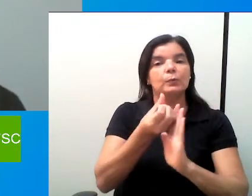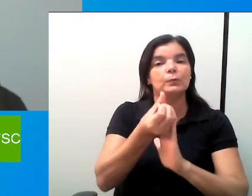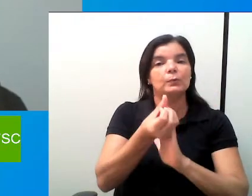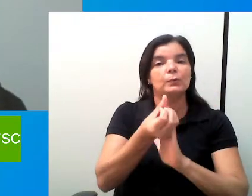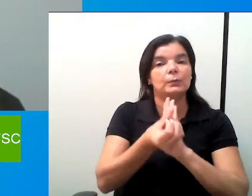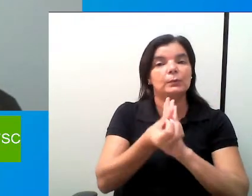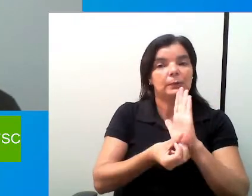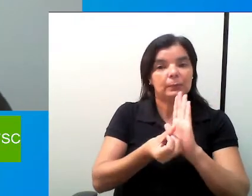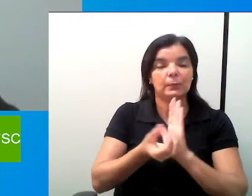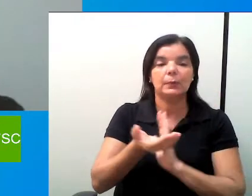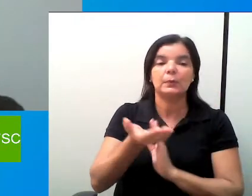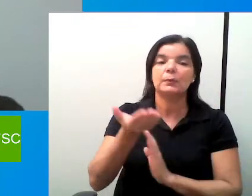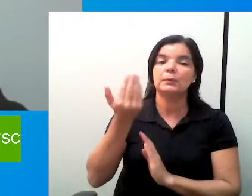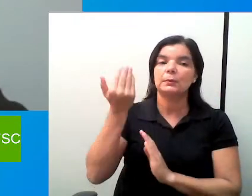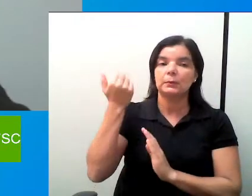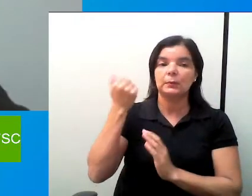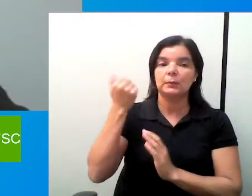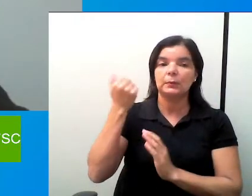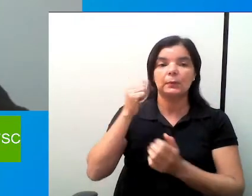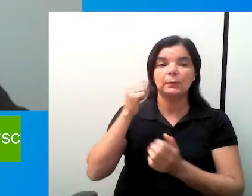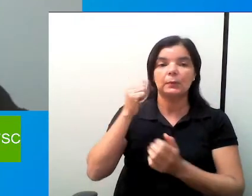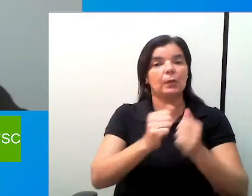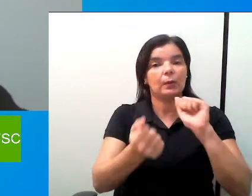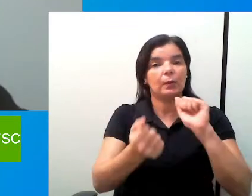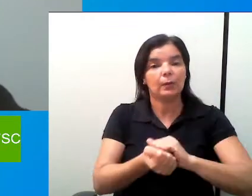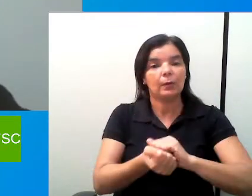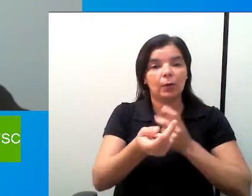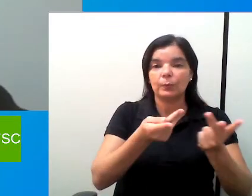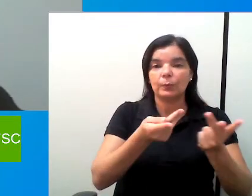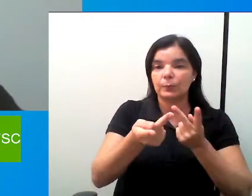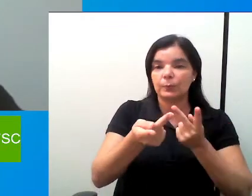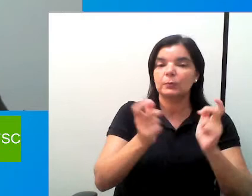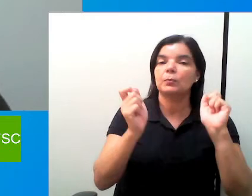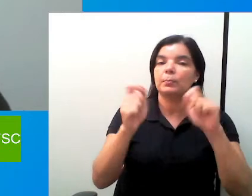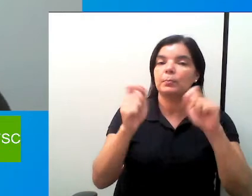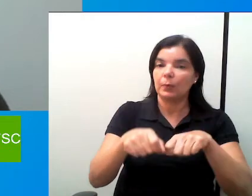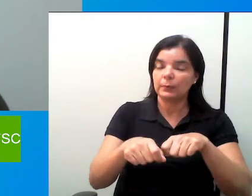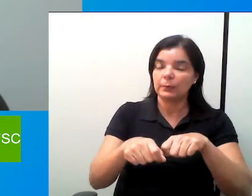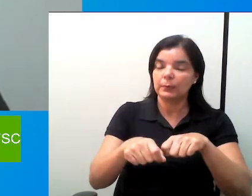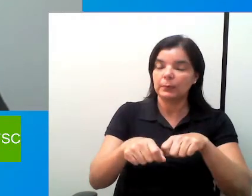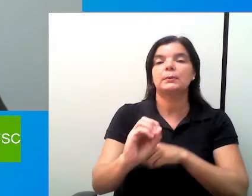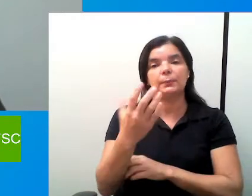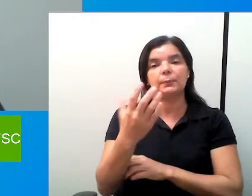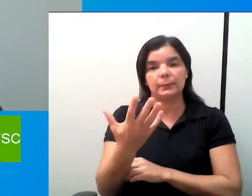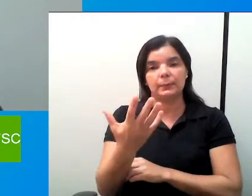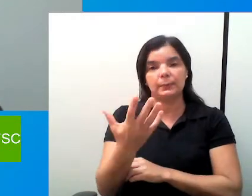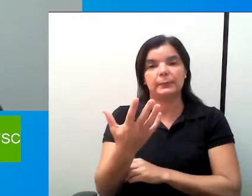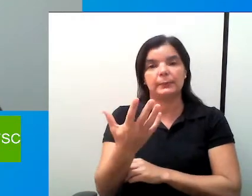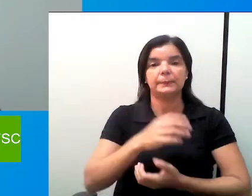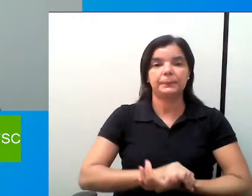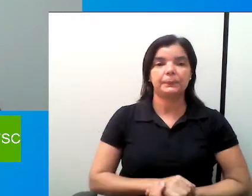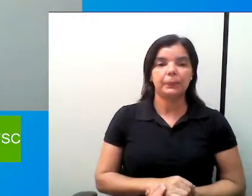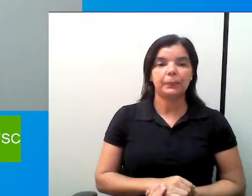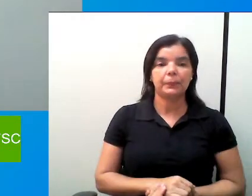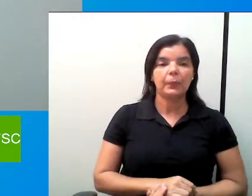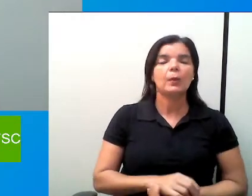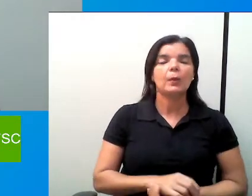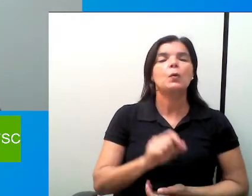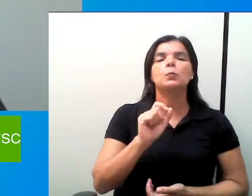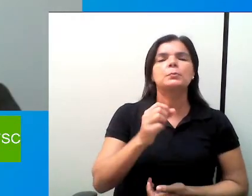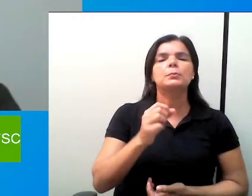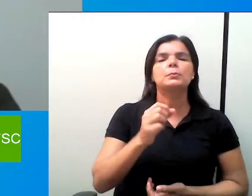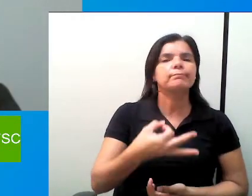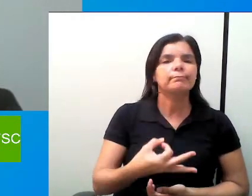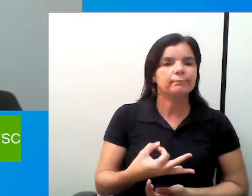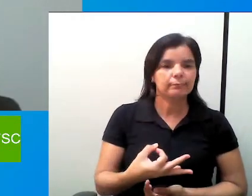adapta, então, um projeto para ser executado, tá? O que que já deu certo, né, nesses